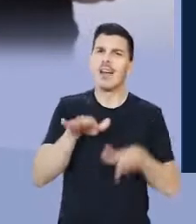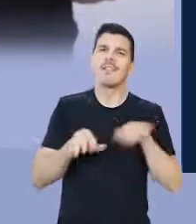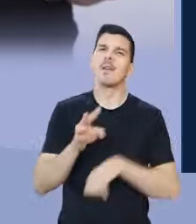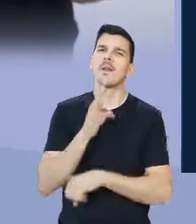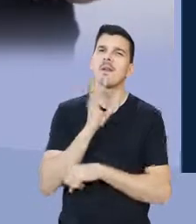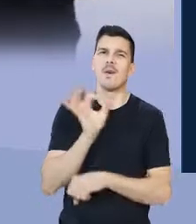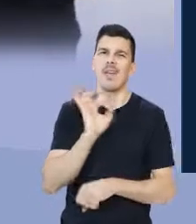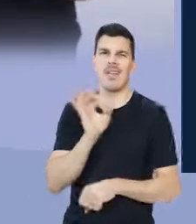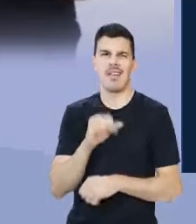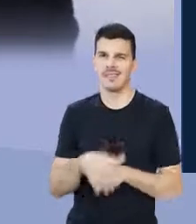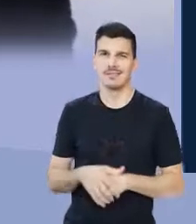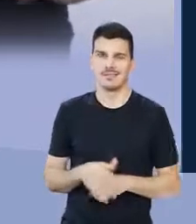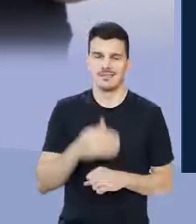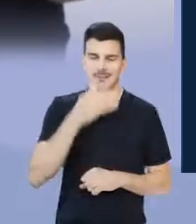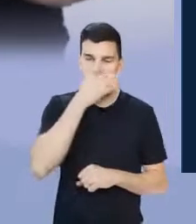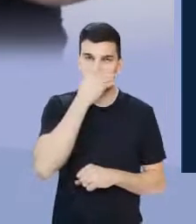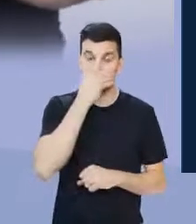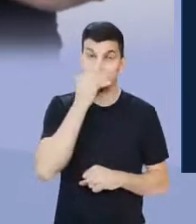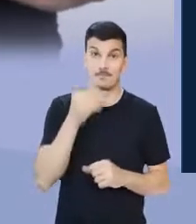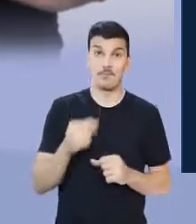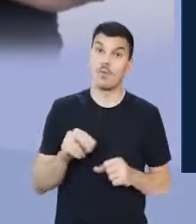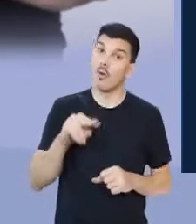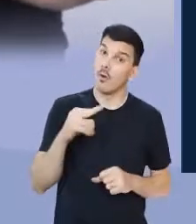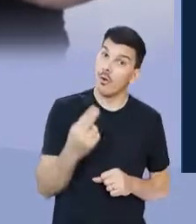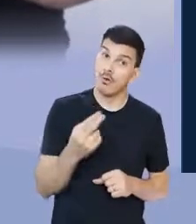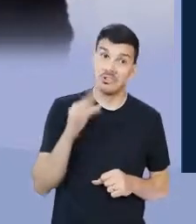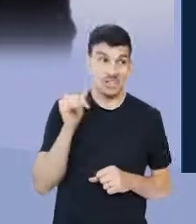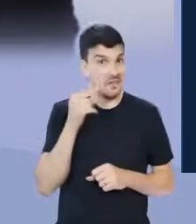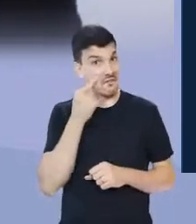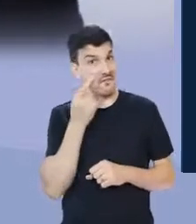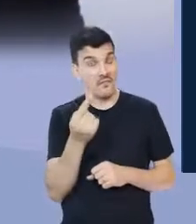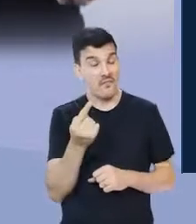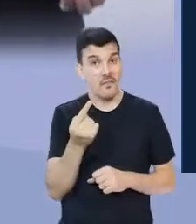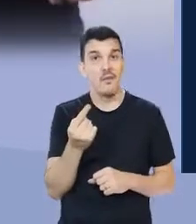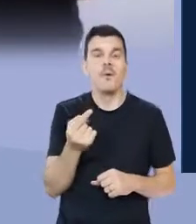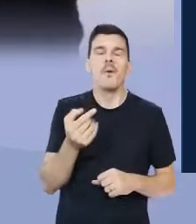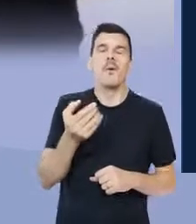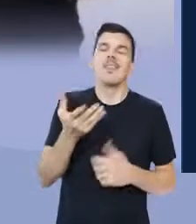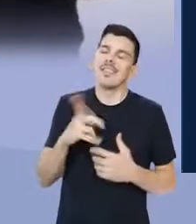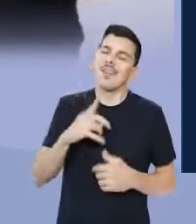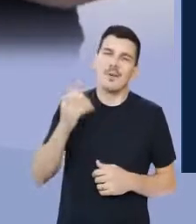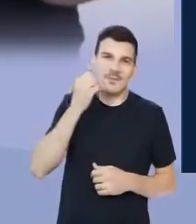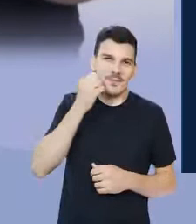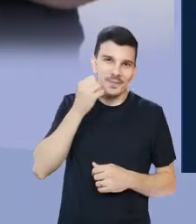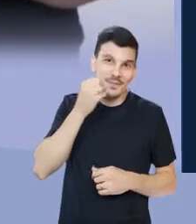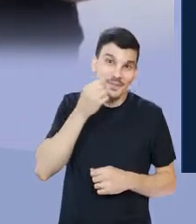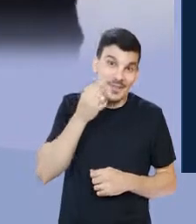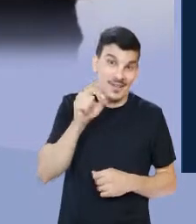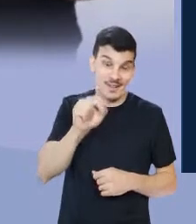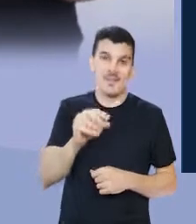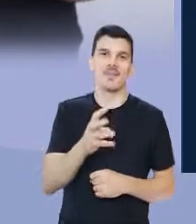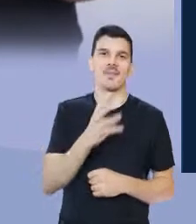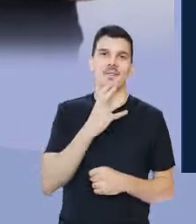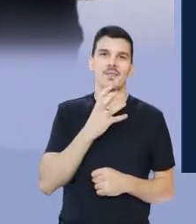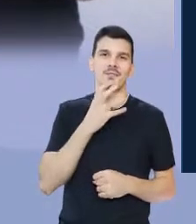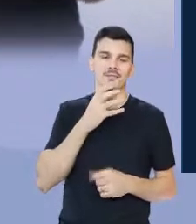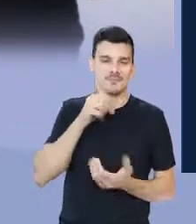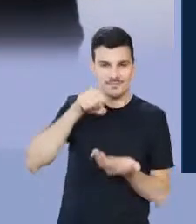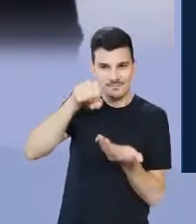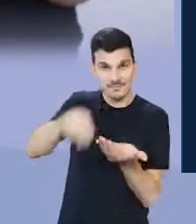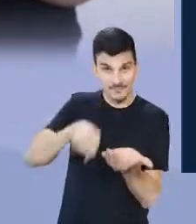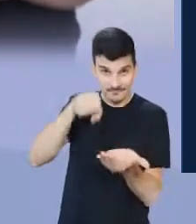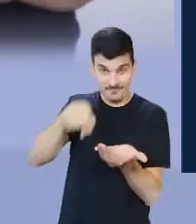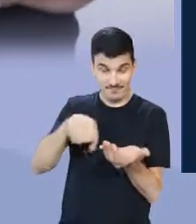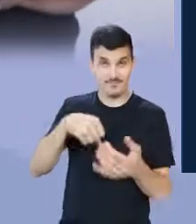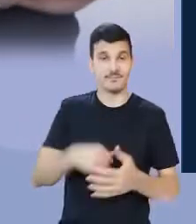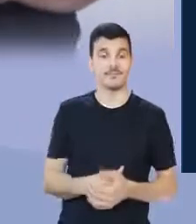Você talvez não conheça nada semelhante, ou talvez tenha tido o privilégio que eu tive de